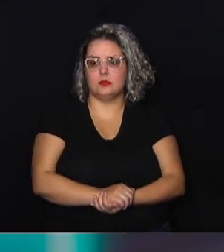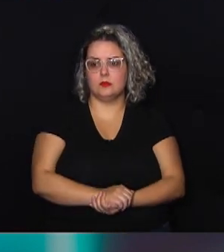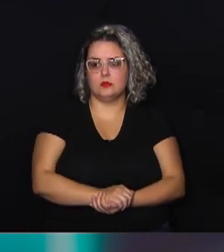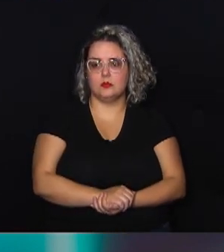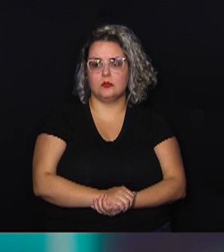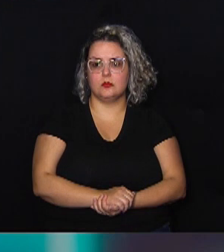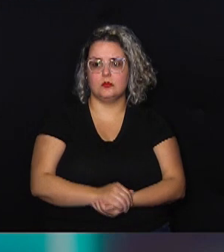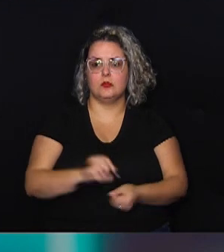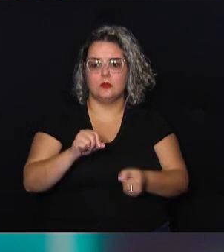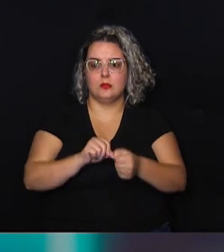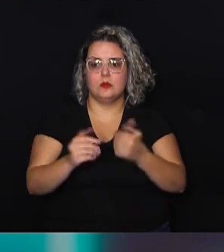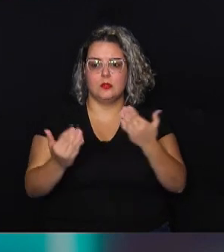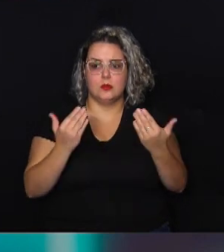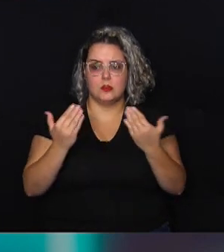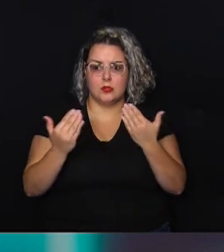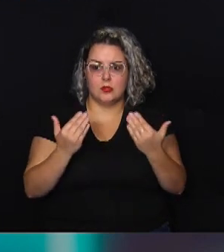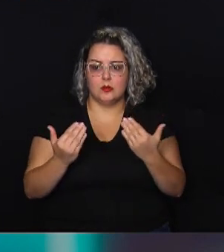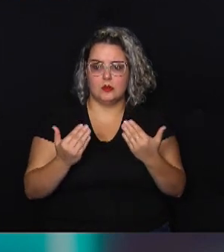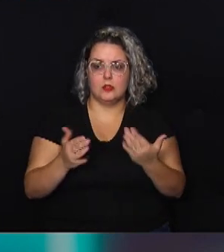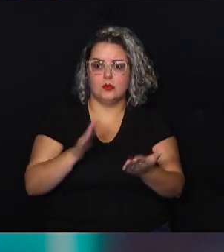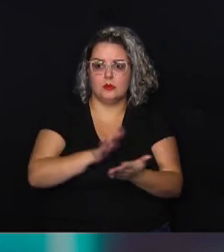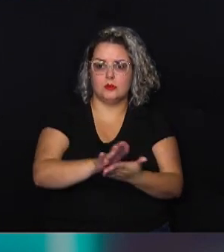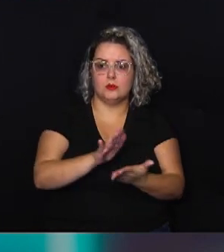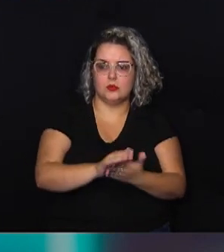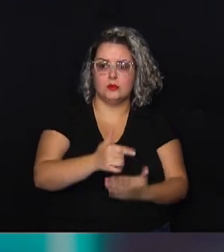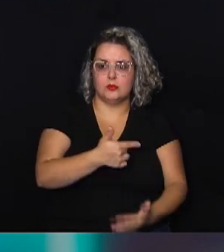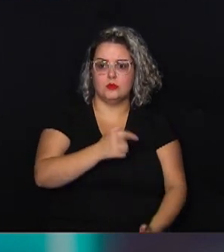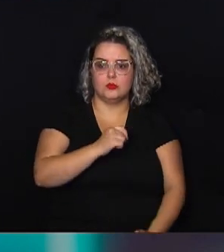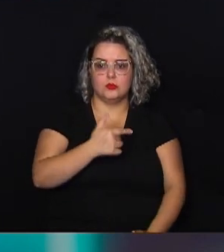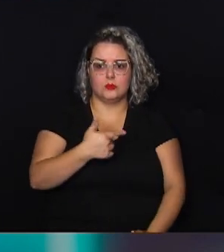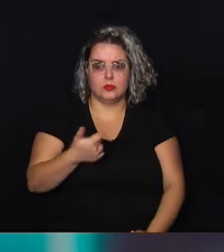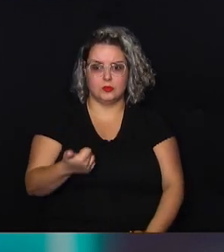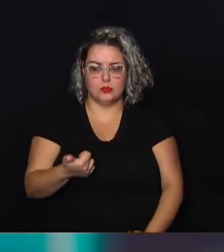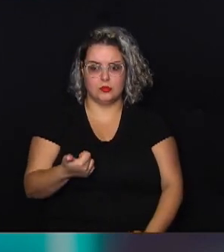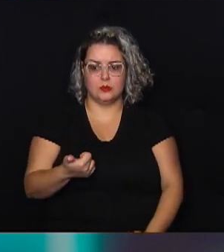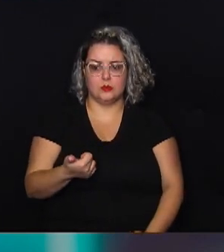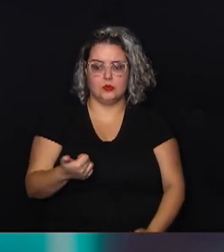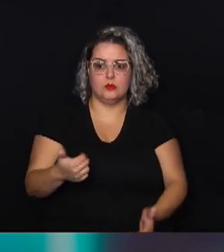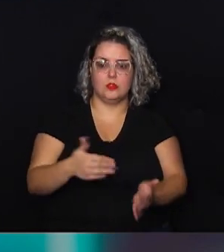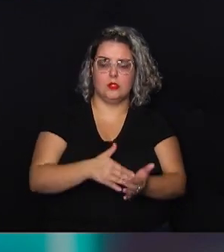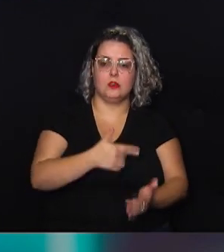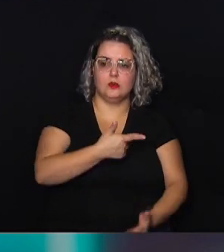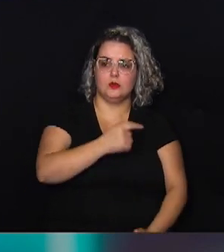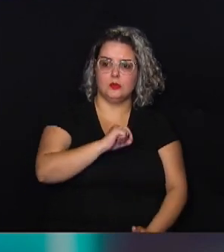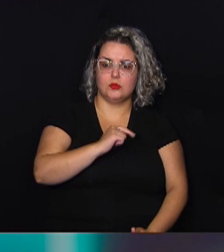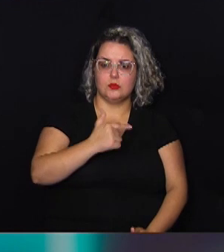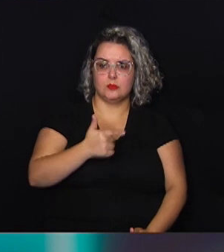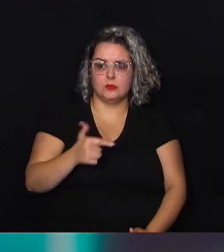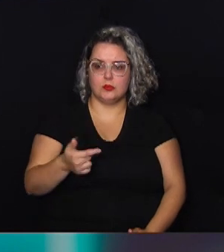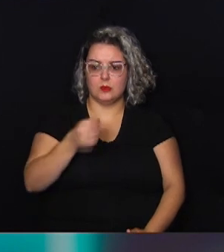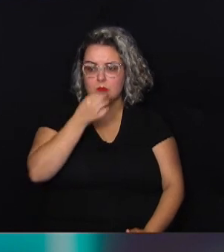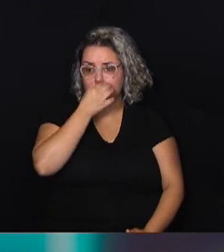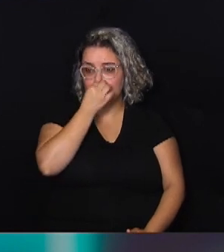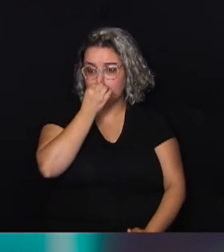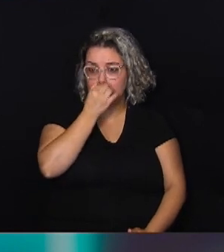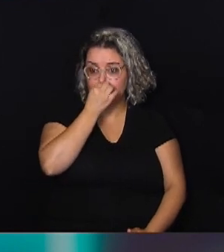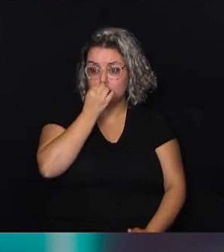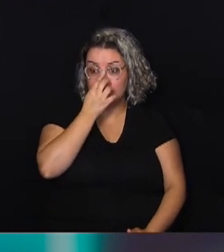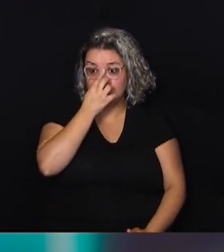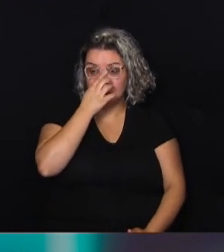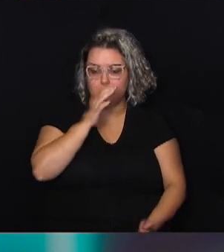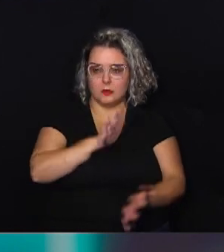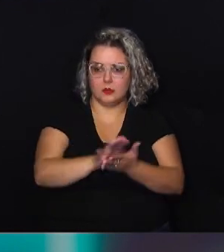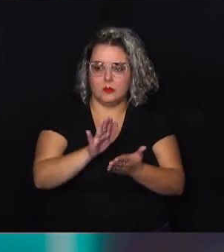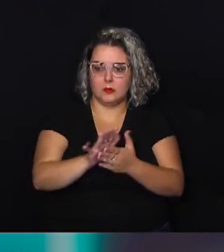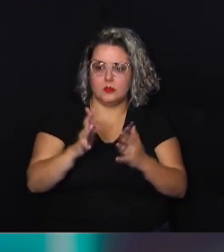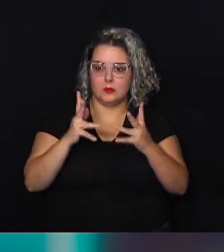Fazendo comparativo entre a despesa de 2021 e despesa de 2022, a despesa total da rede